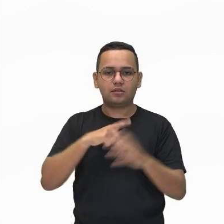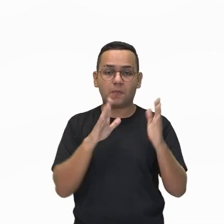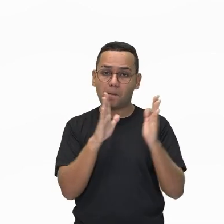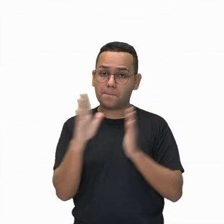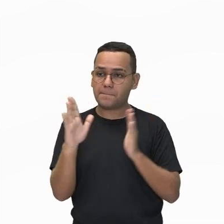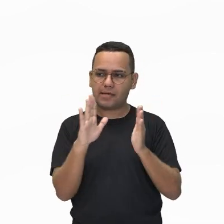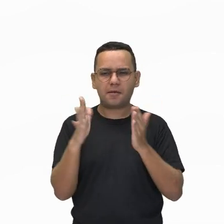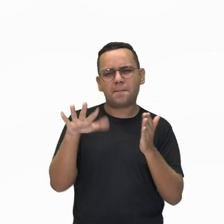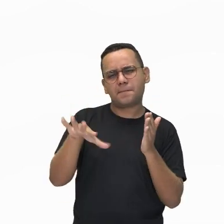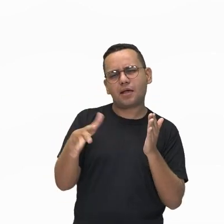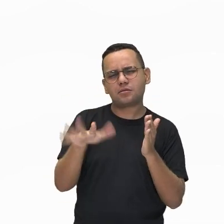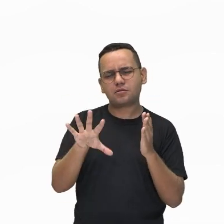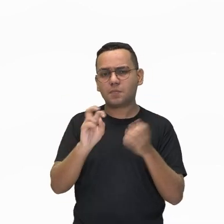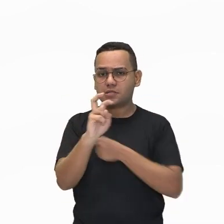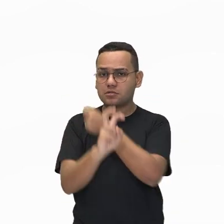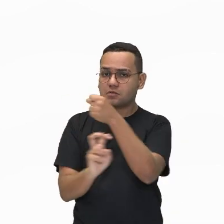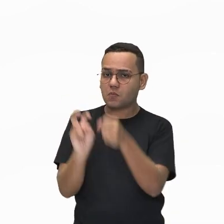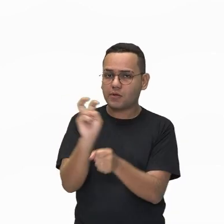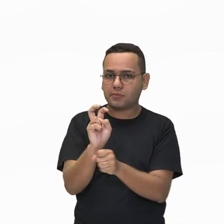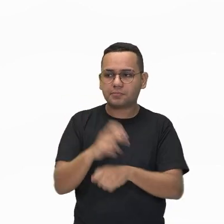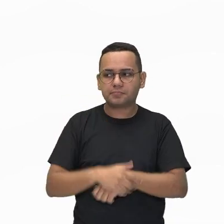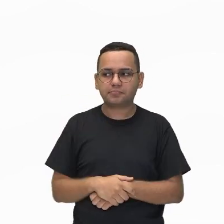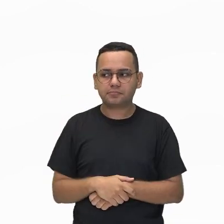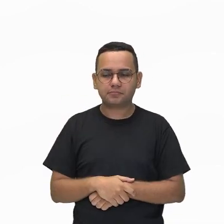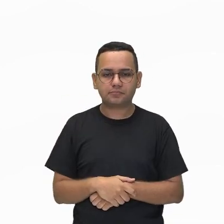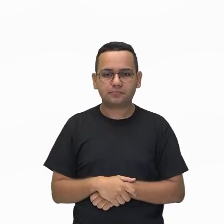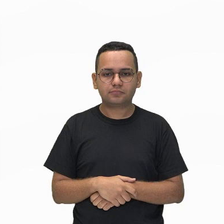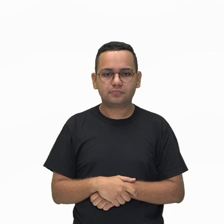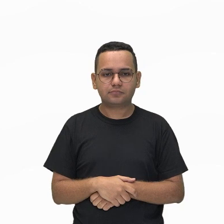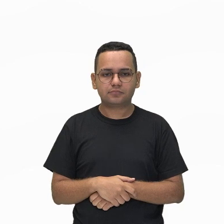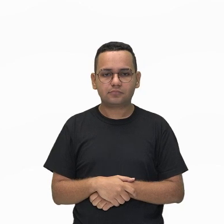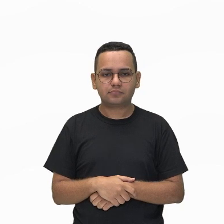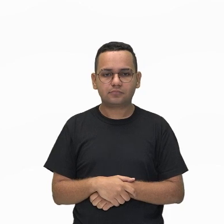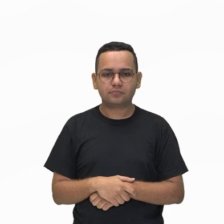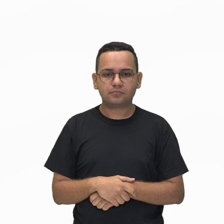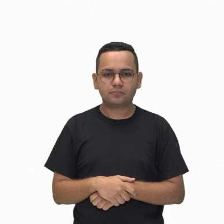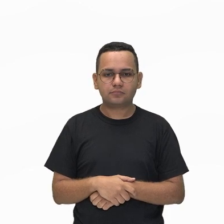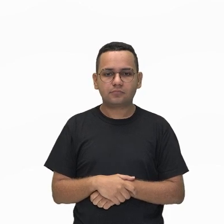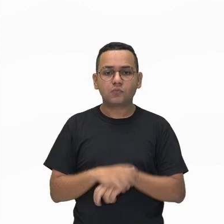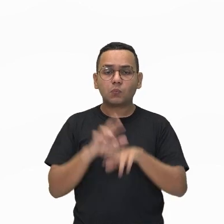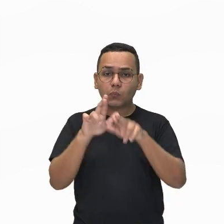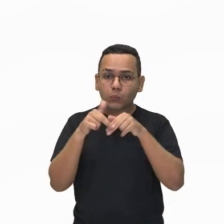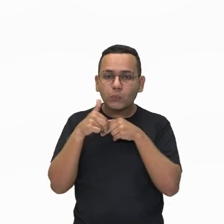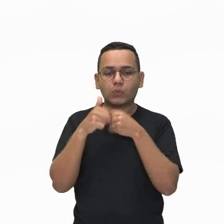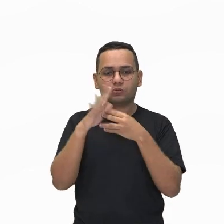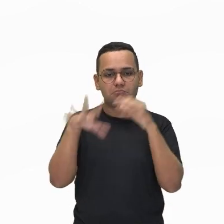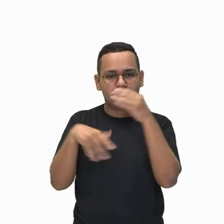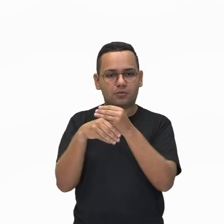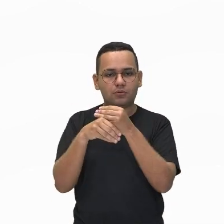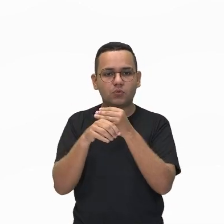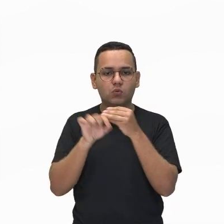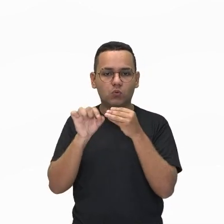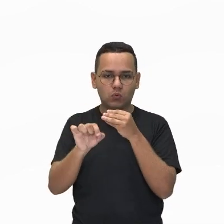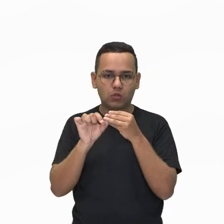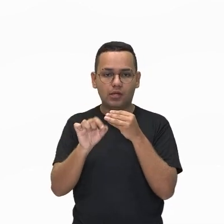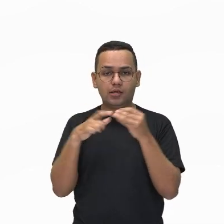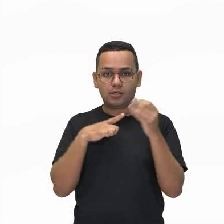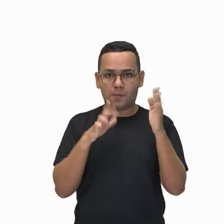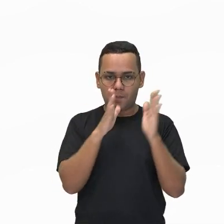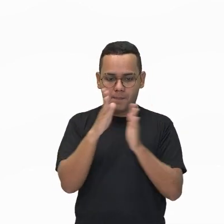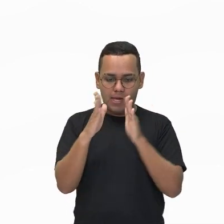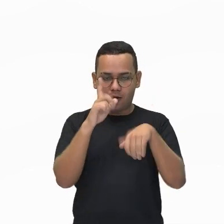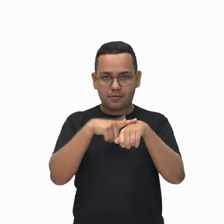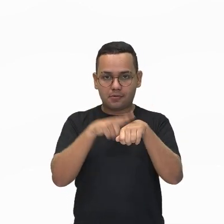em média, 5 anos. Elas são constituídas por um conjunto de metas de curto prazo e, por